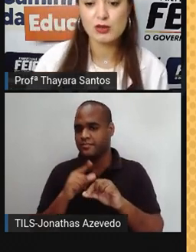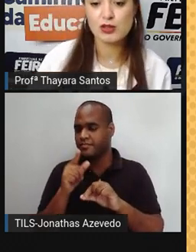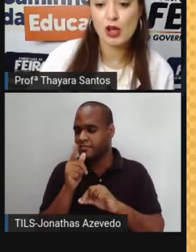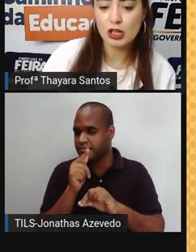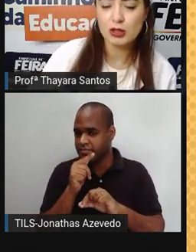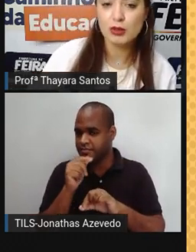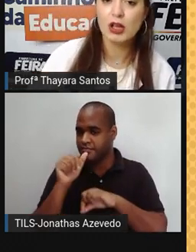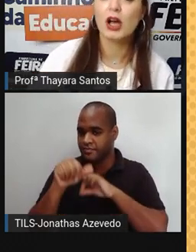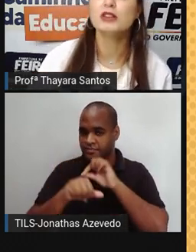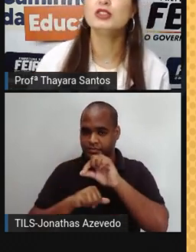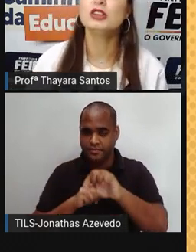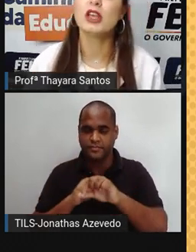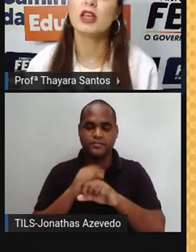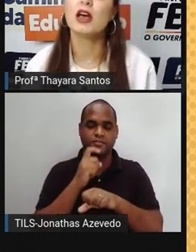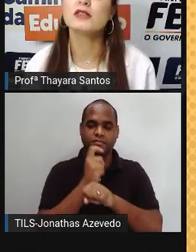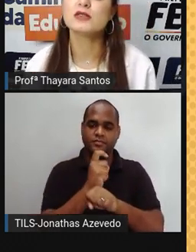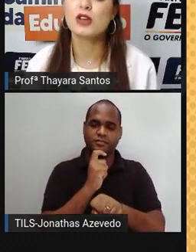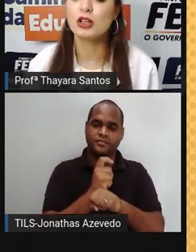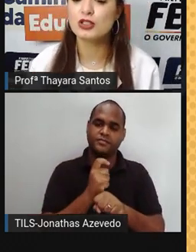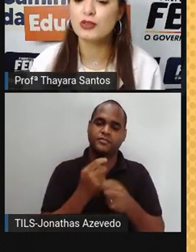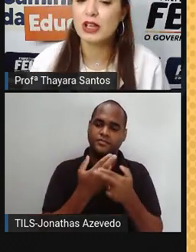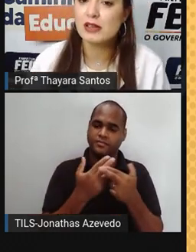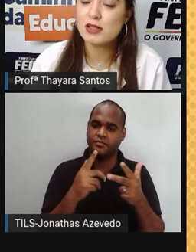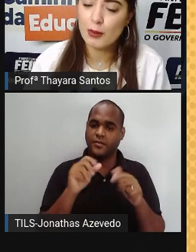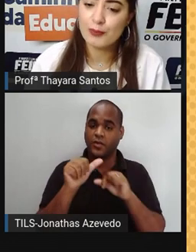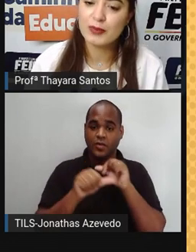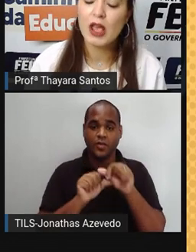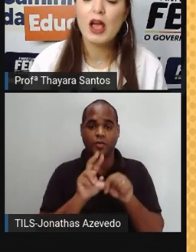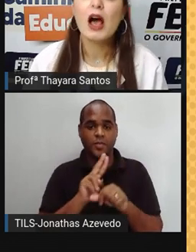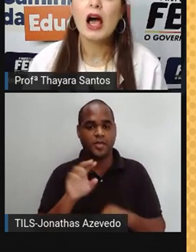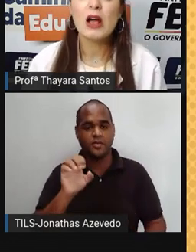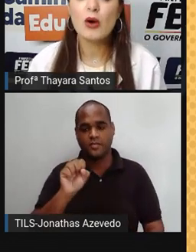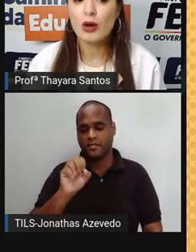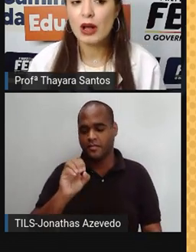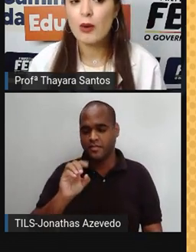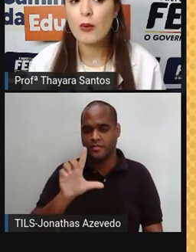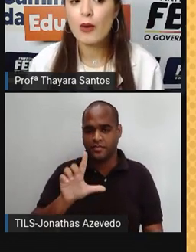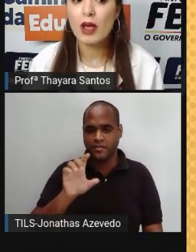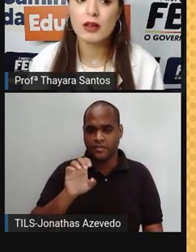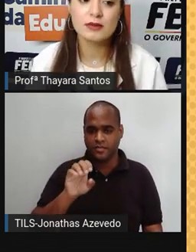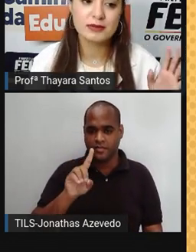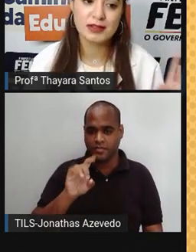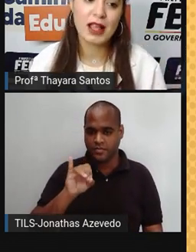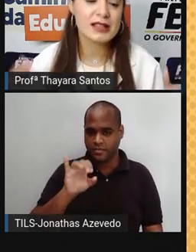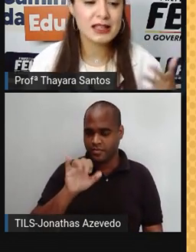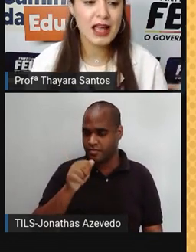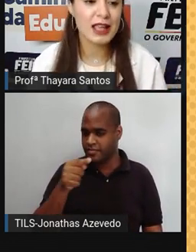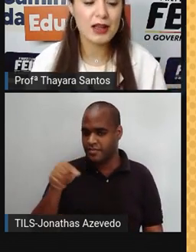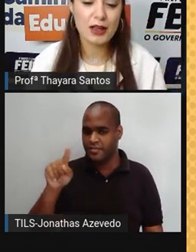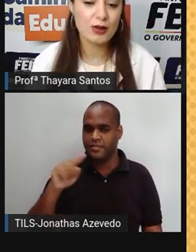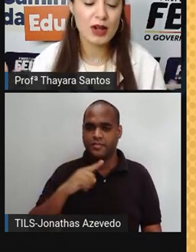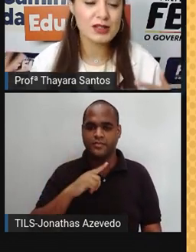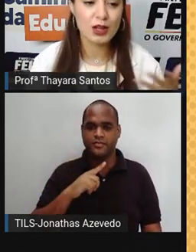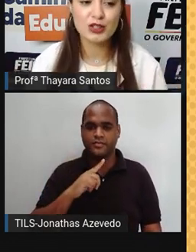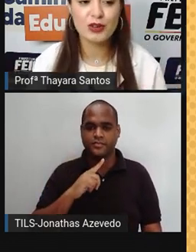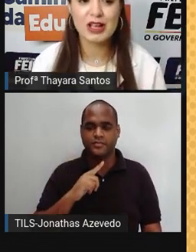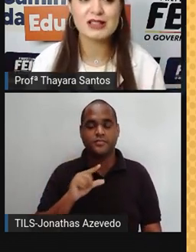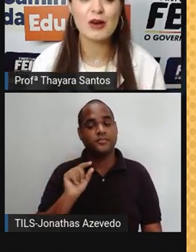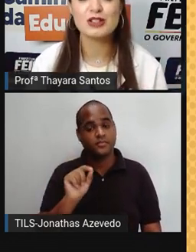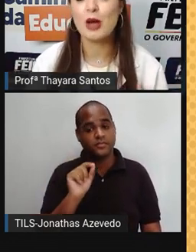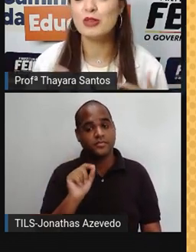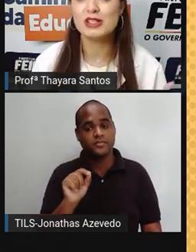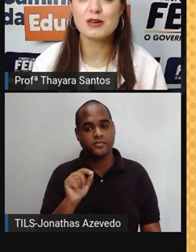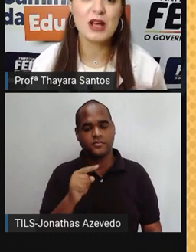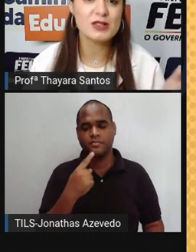líquido para o estado sólido a gente tem a solidificação agora esse daí a